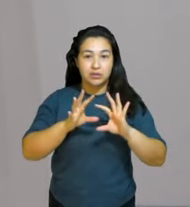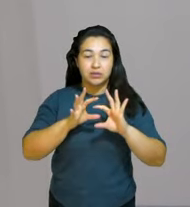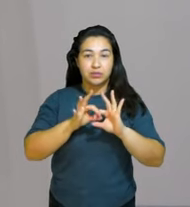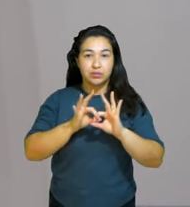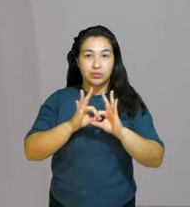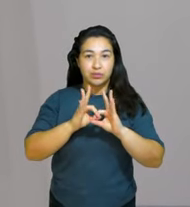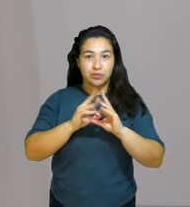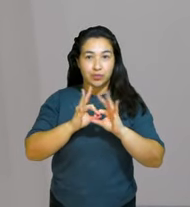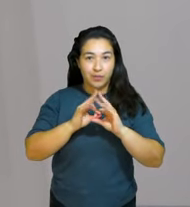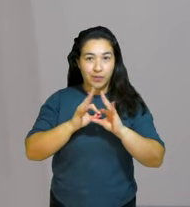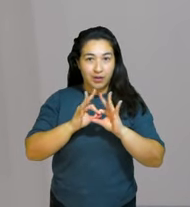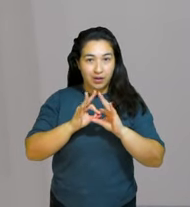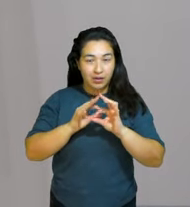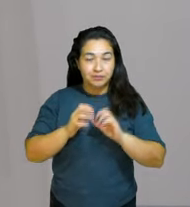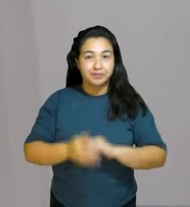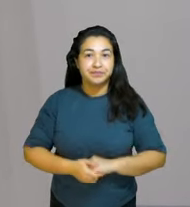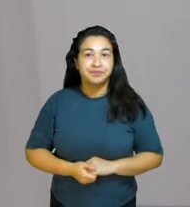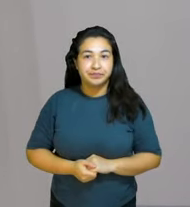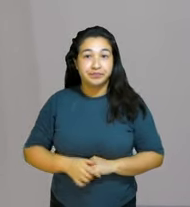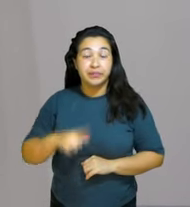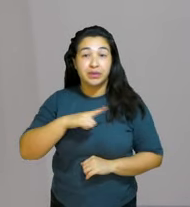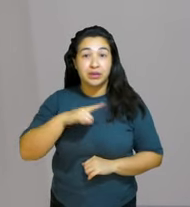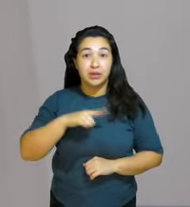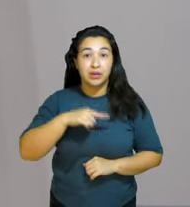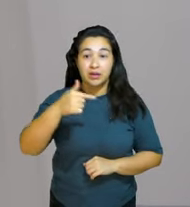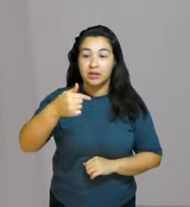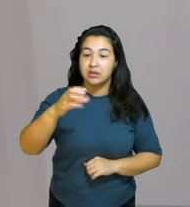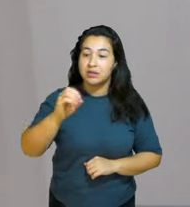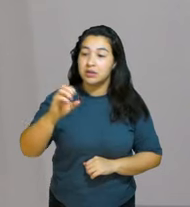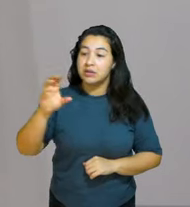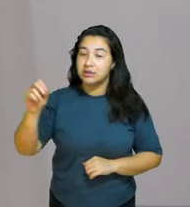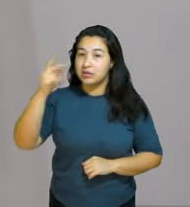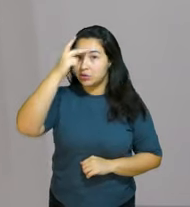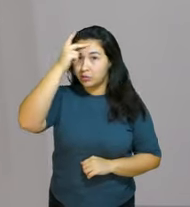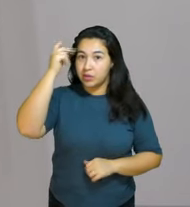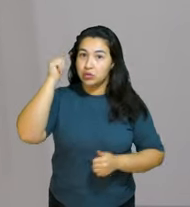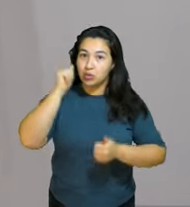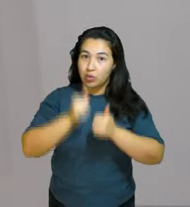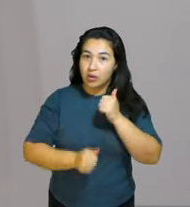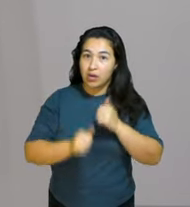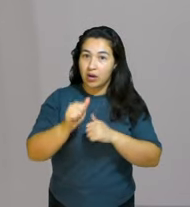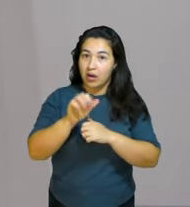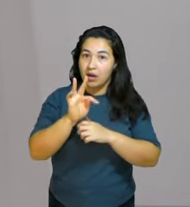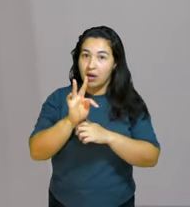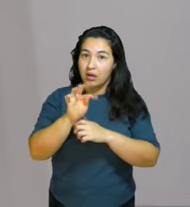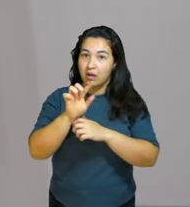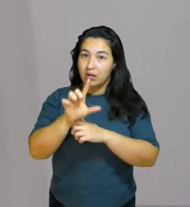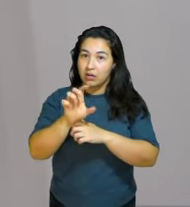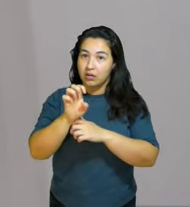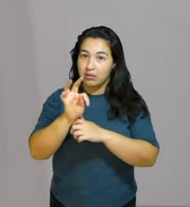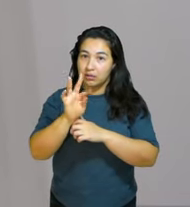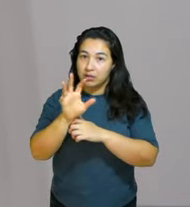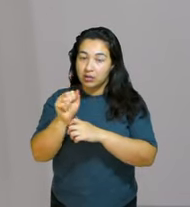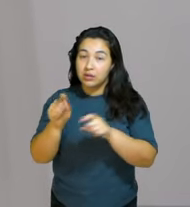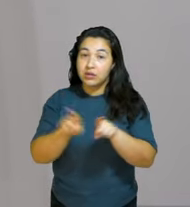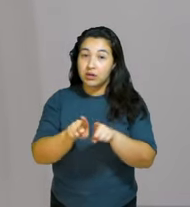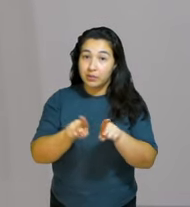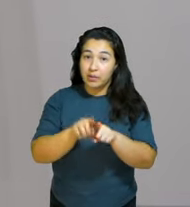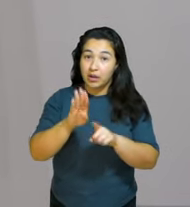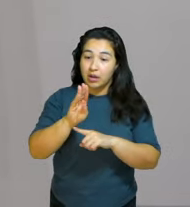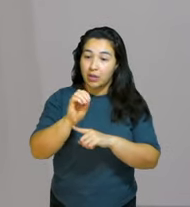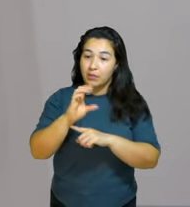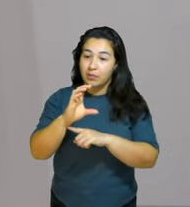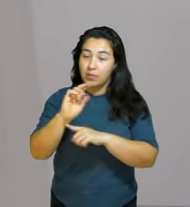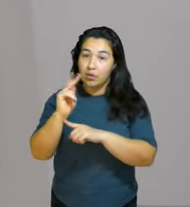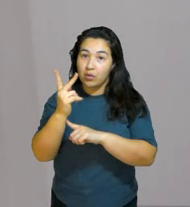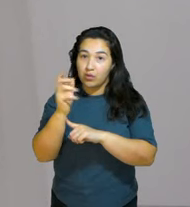ocorrido, quando 700 atletas de atletismo e bocha foram até Blumenau com o objetivo de competir